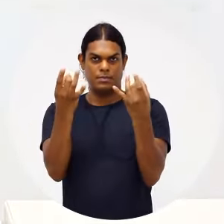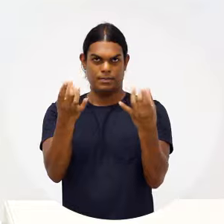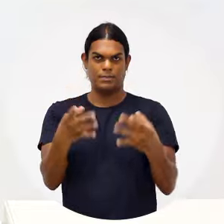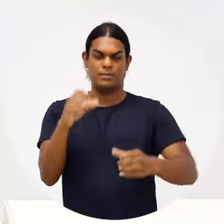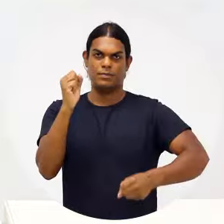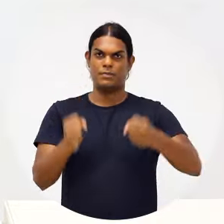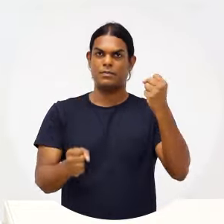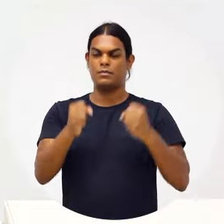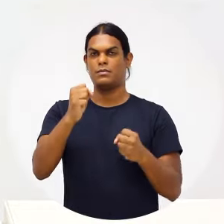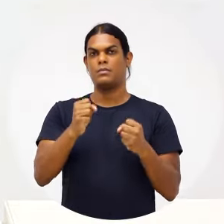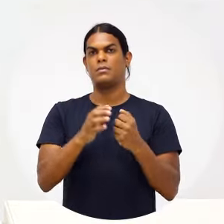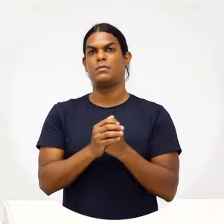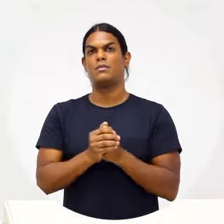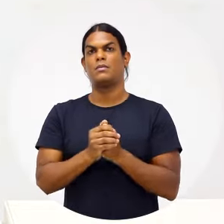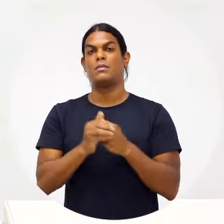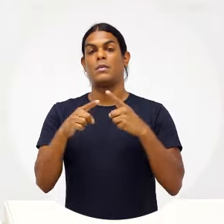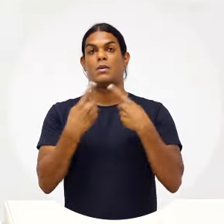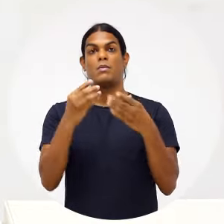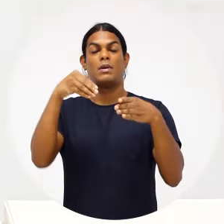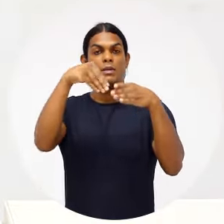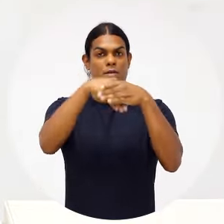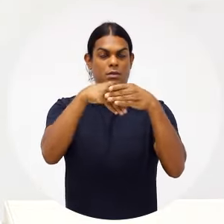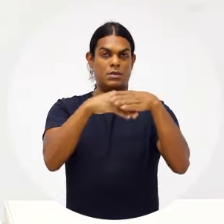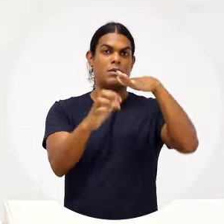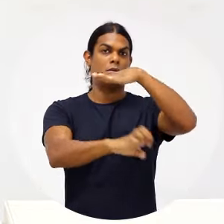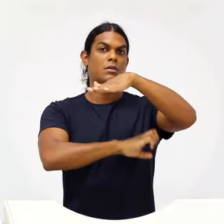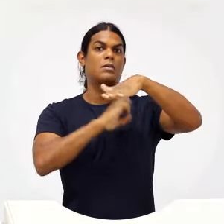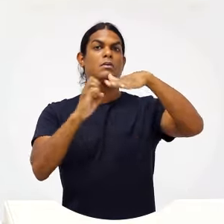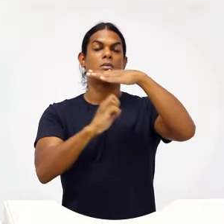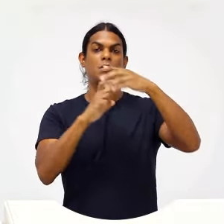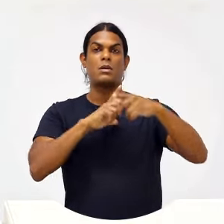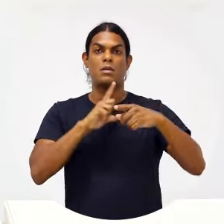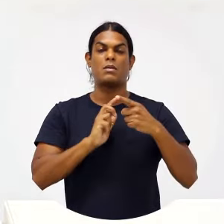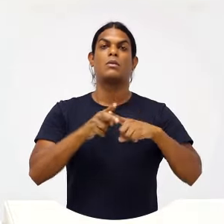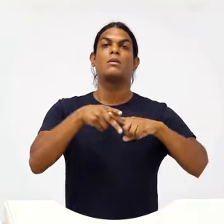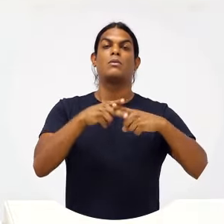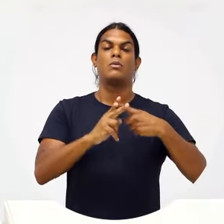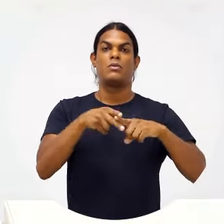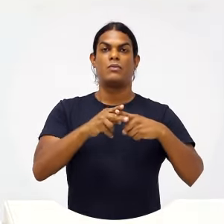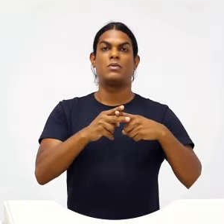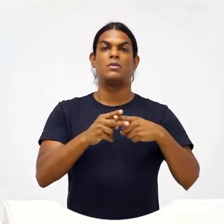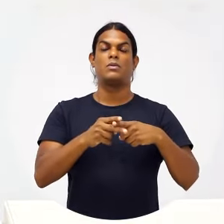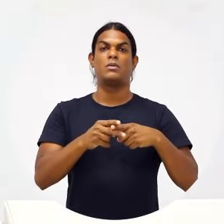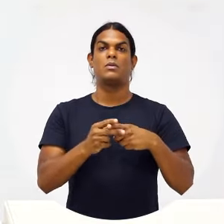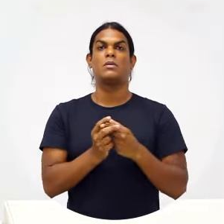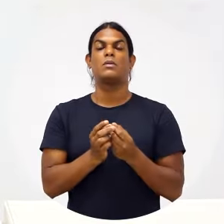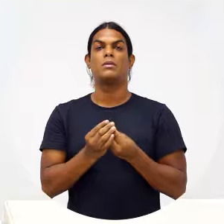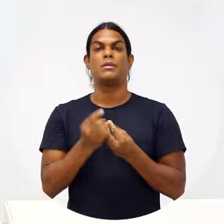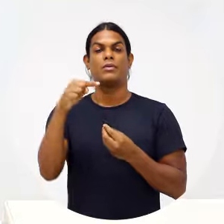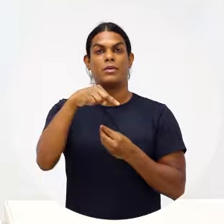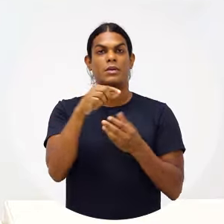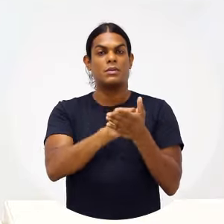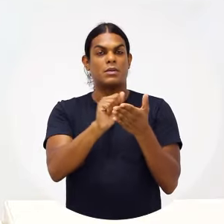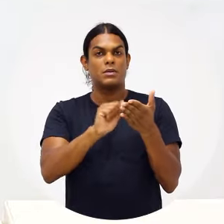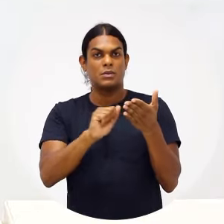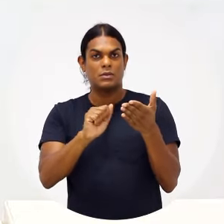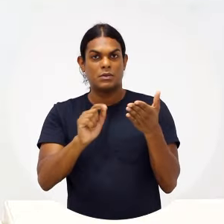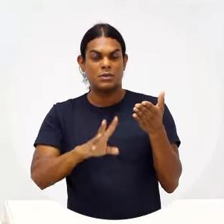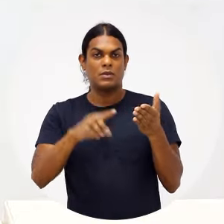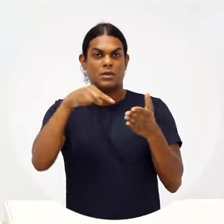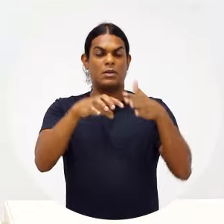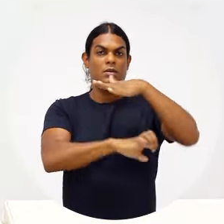de automóveis, mas que no seu interior funcione uma oficina mecânica. A atividade principal é